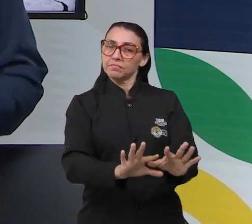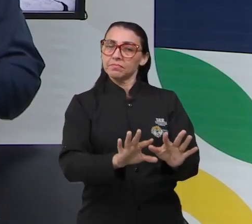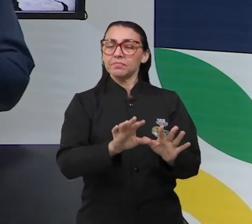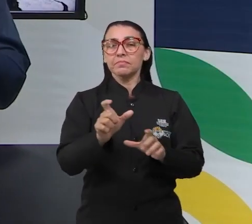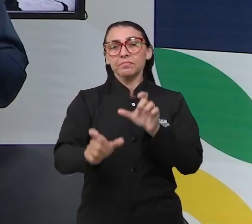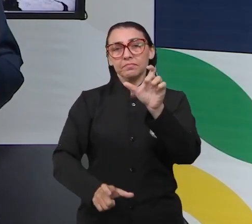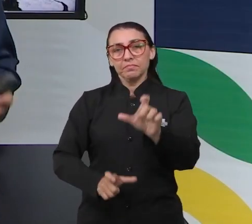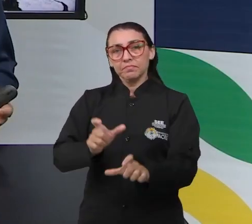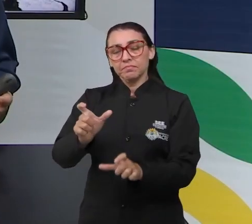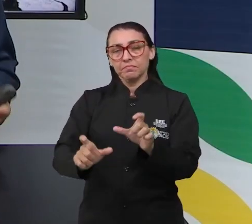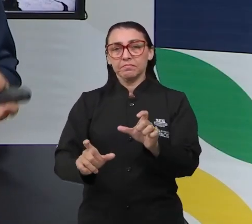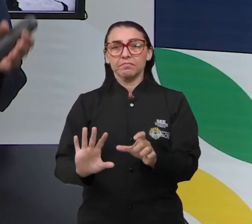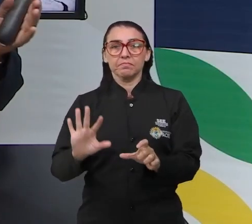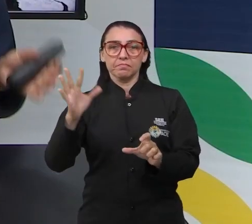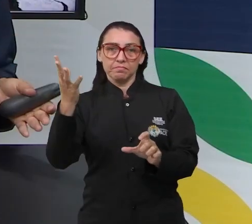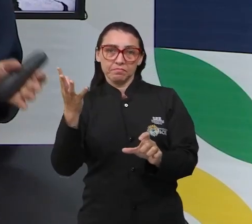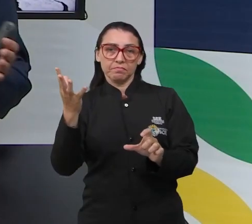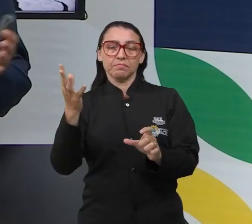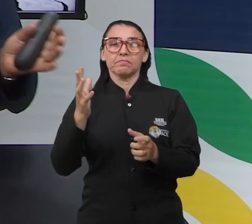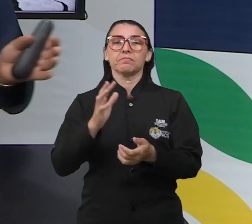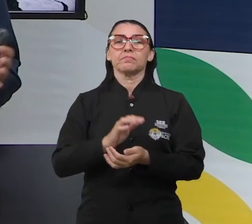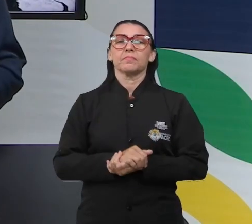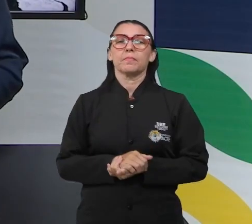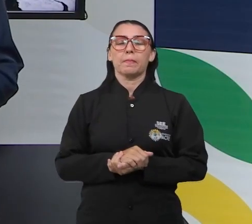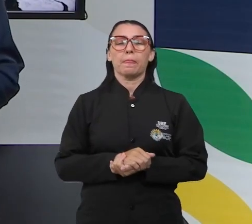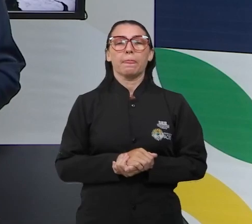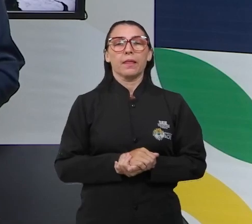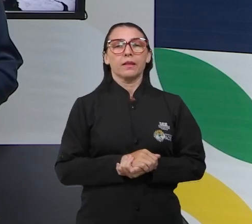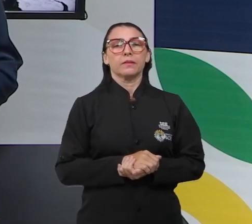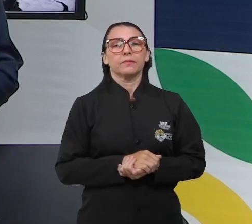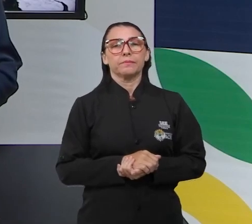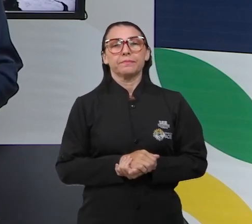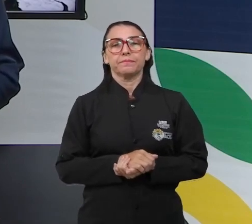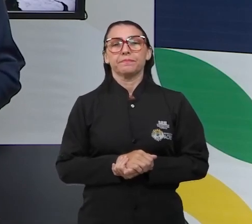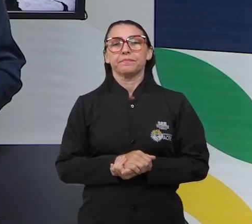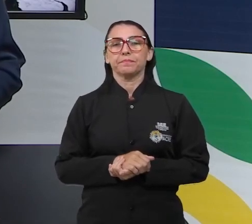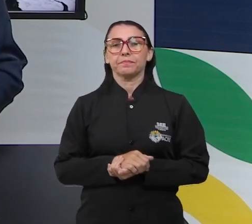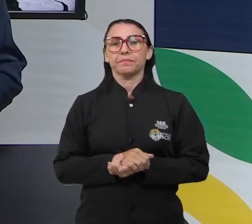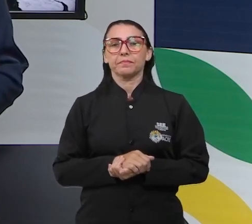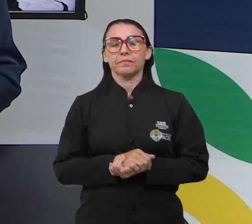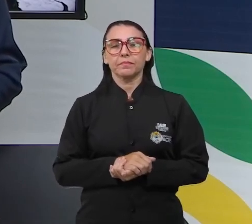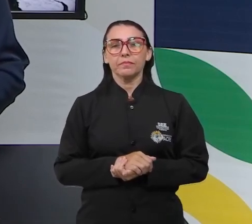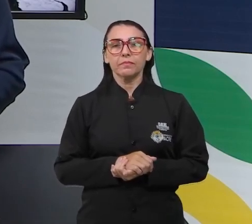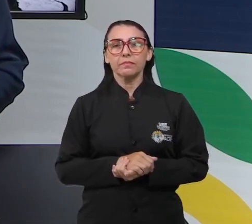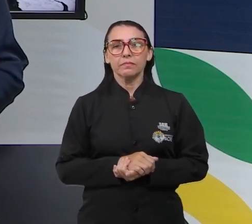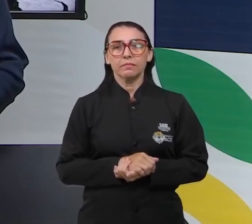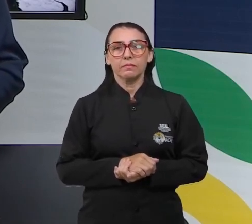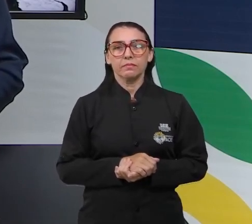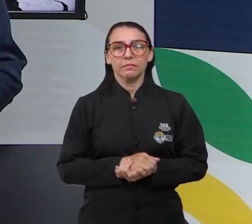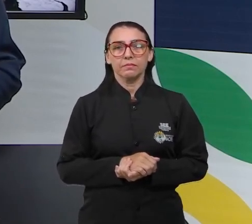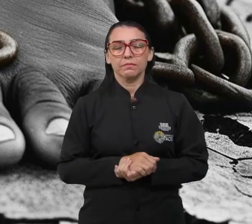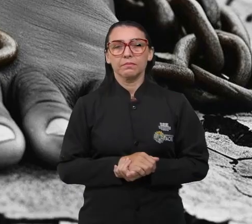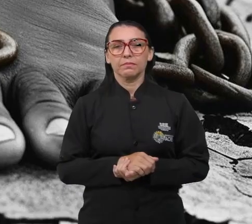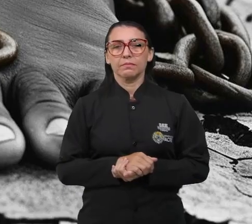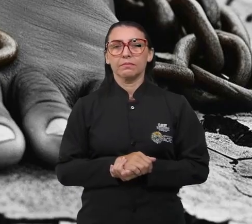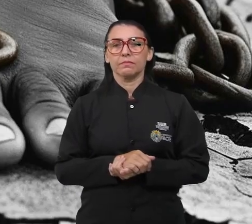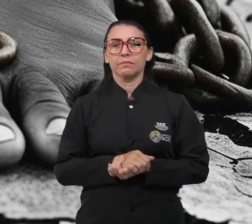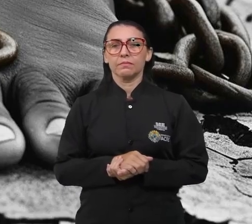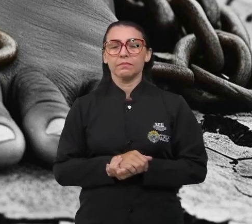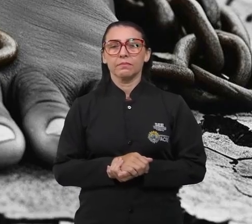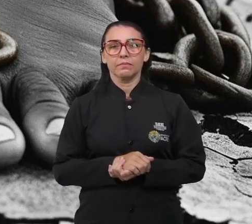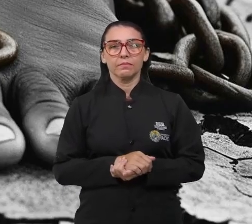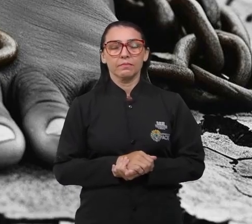pessoas em situações como a que a gente acabou de visualizar aqui no tema do nosso slide, certo,